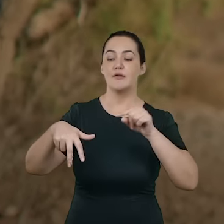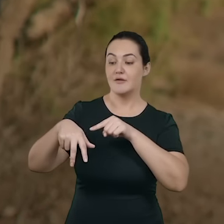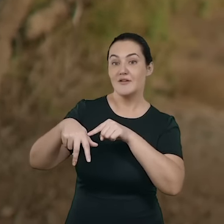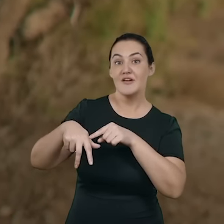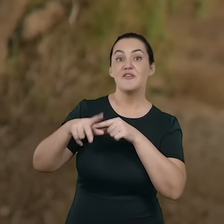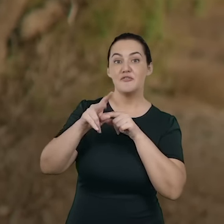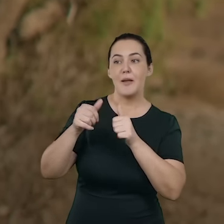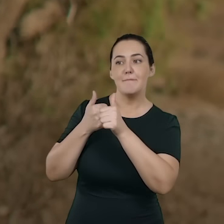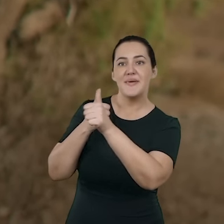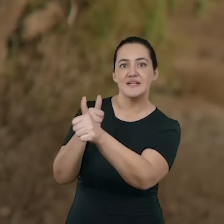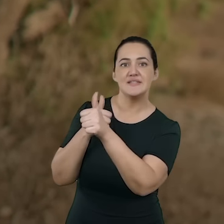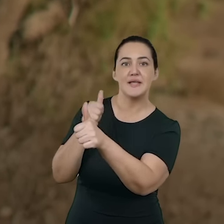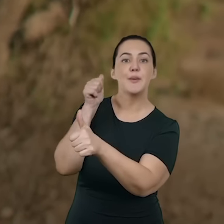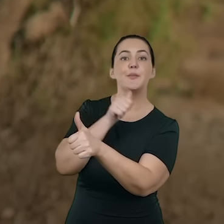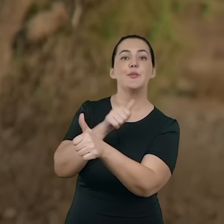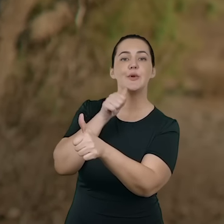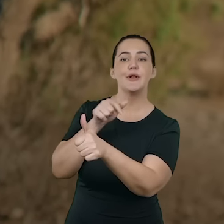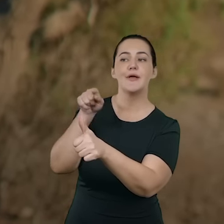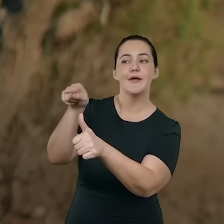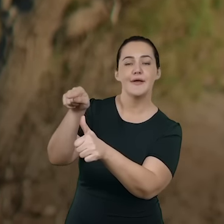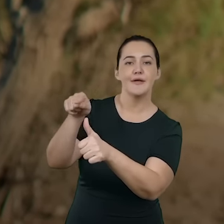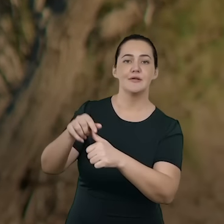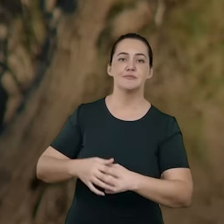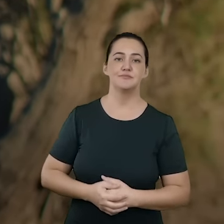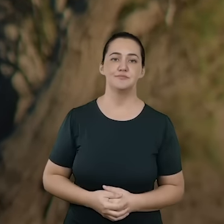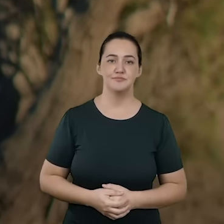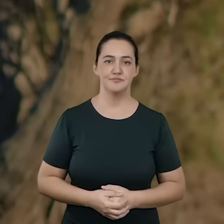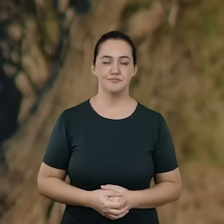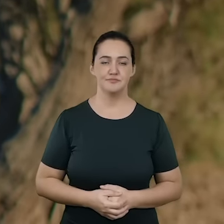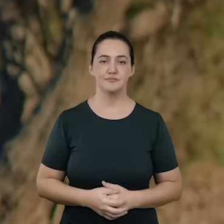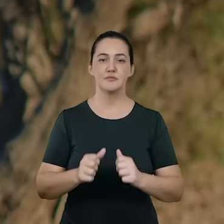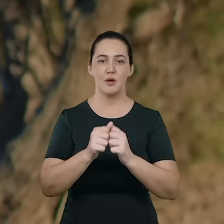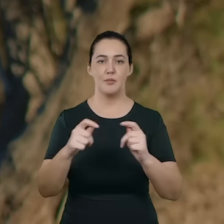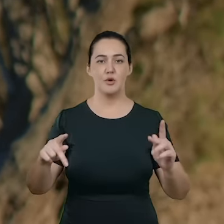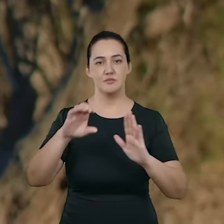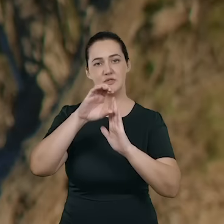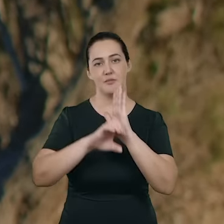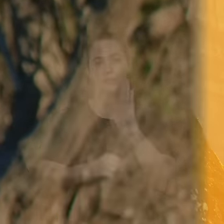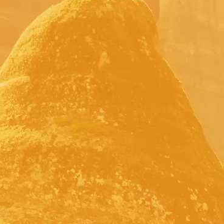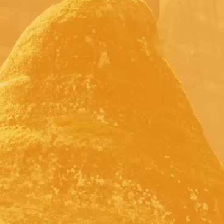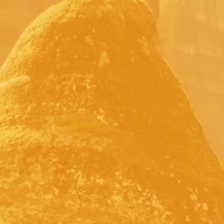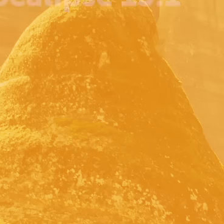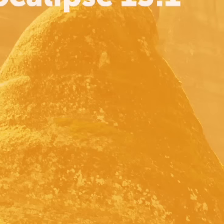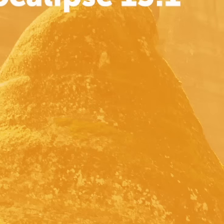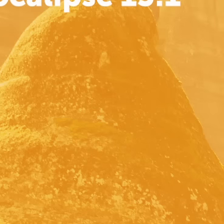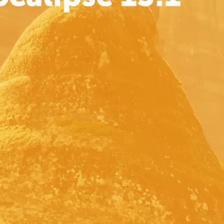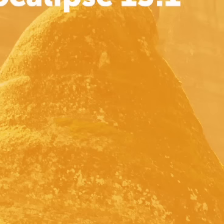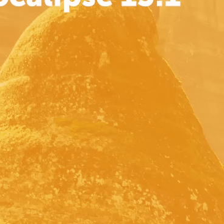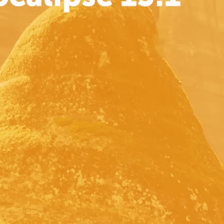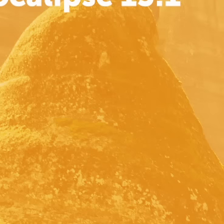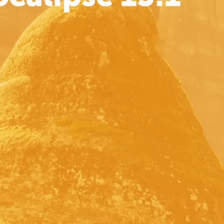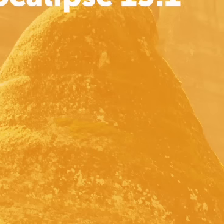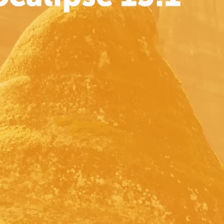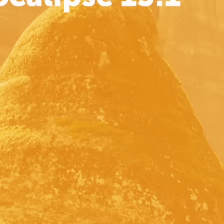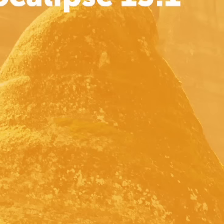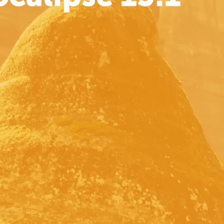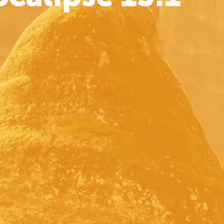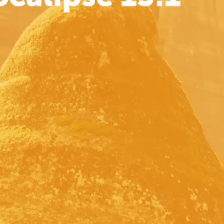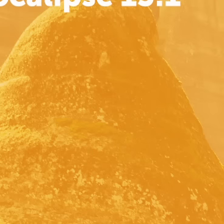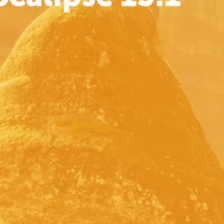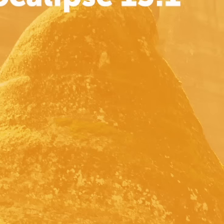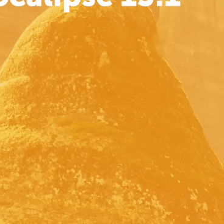perseguir a mulher no deserto. E quem é esse indivíduo? Eu vou ler para você. Apocalipse capítulo 13. "Vi emergir do mar